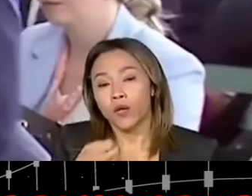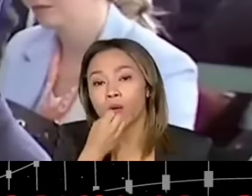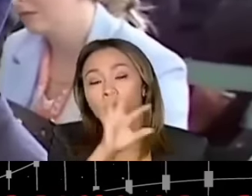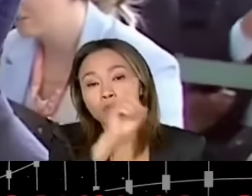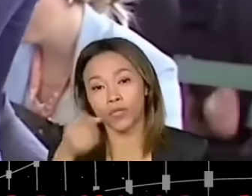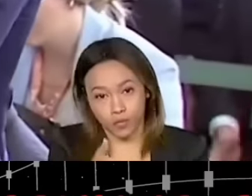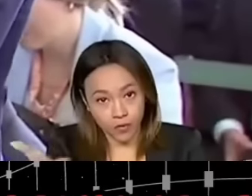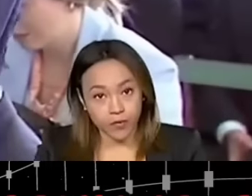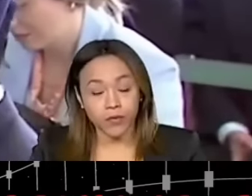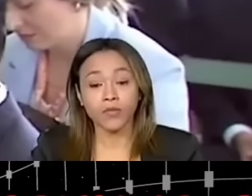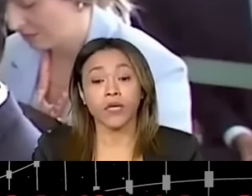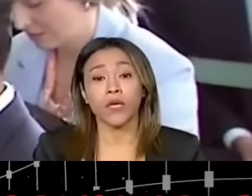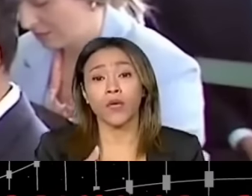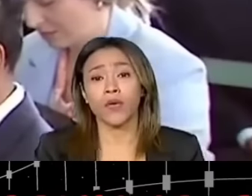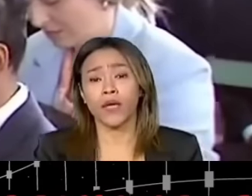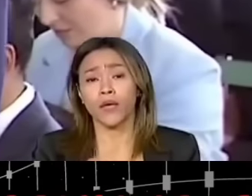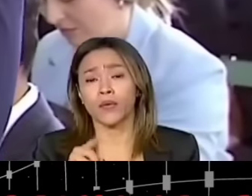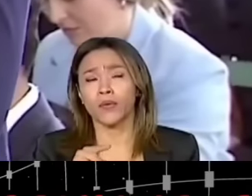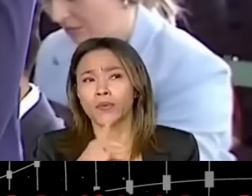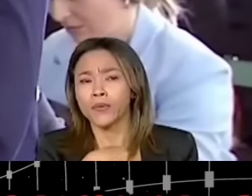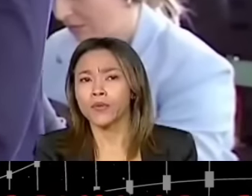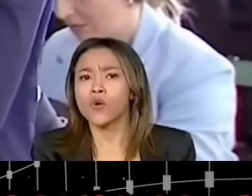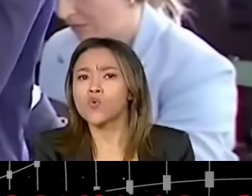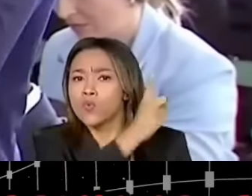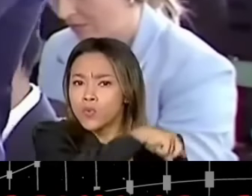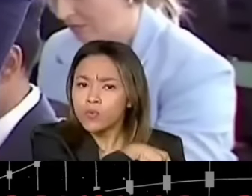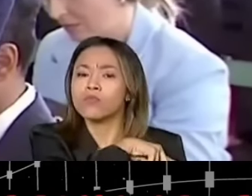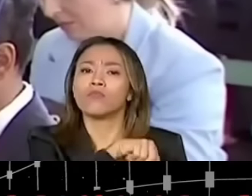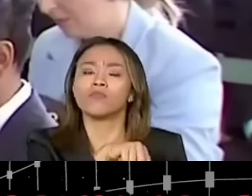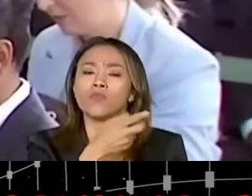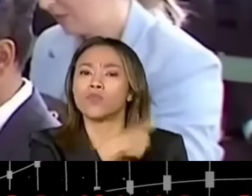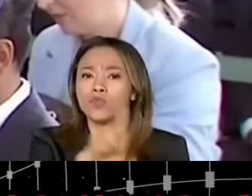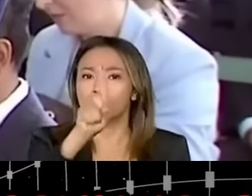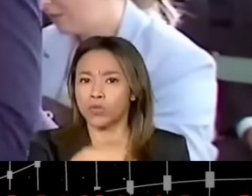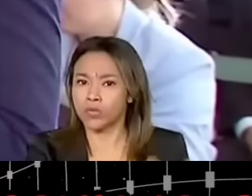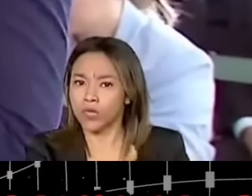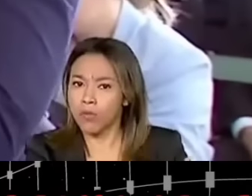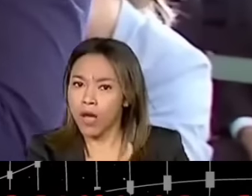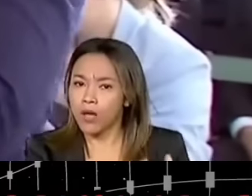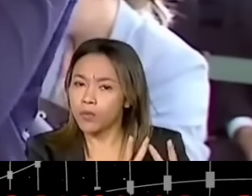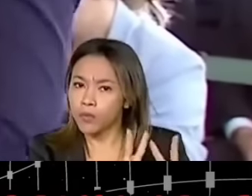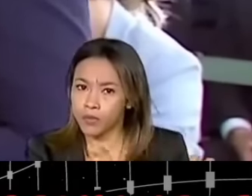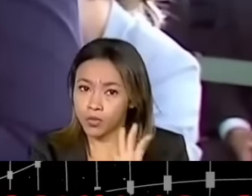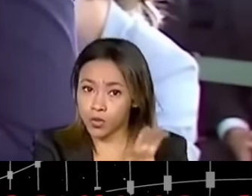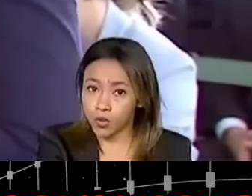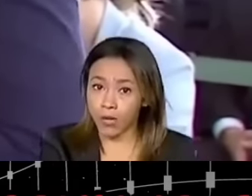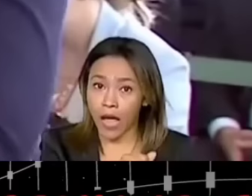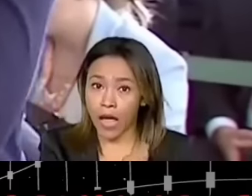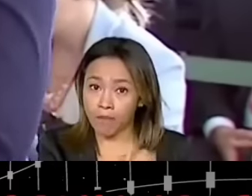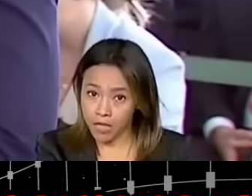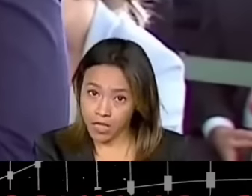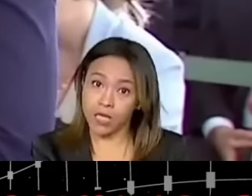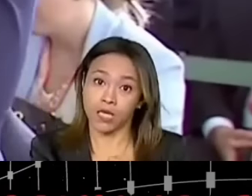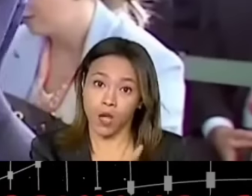dia. Eu queria pegar o recorte das últimas operações da Polícia Federal, principalmente sobre a BIM Paralela e outros. Por mais que a Polícia